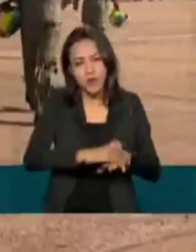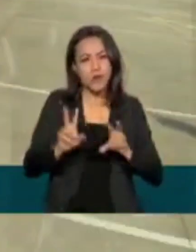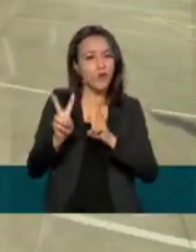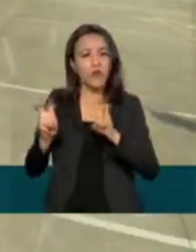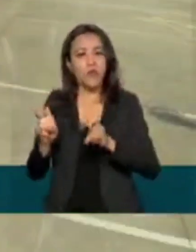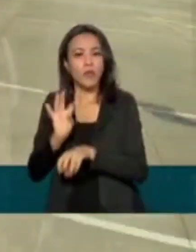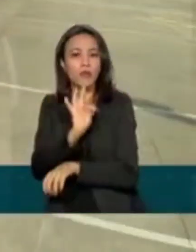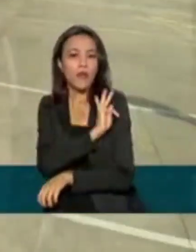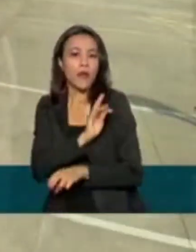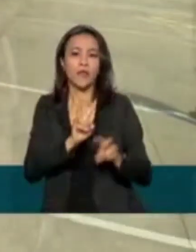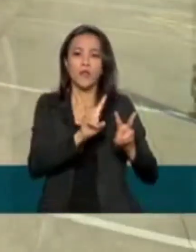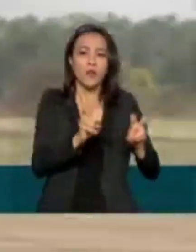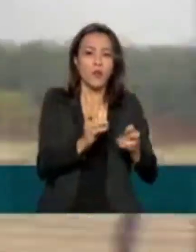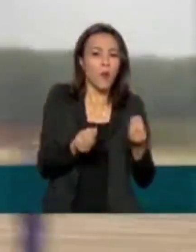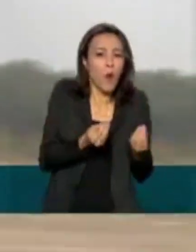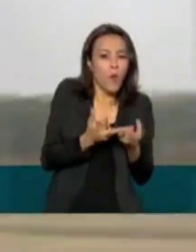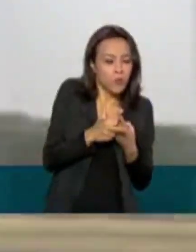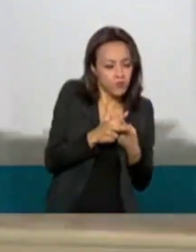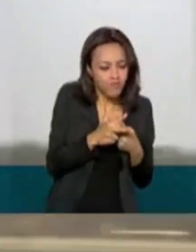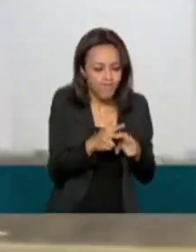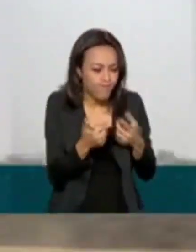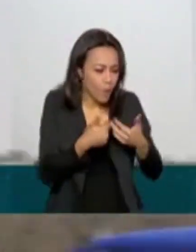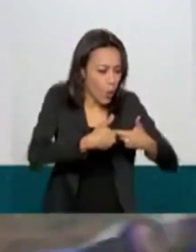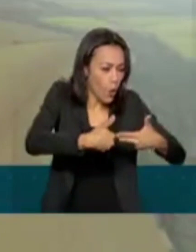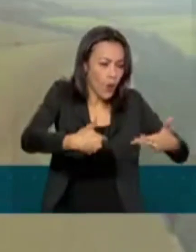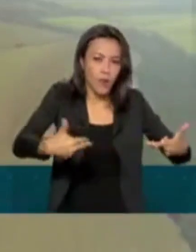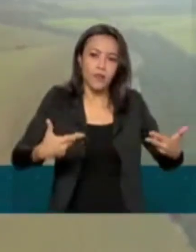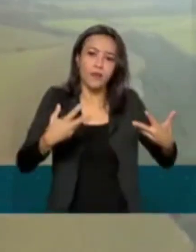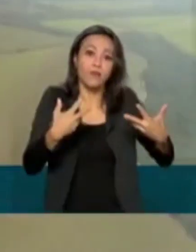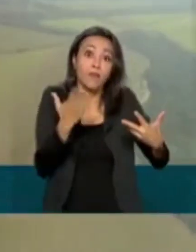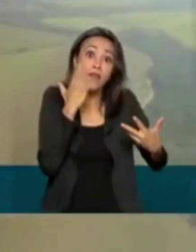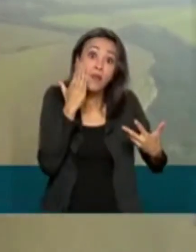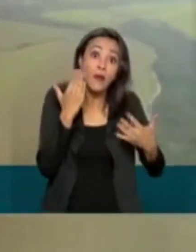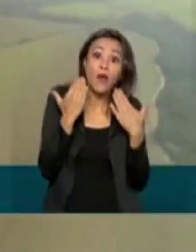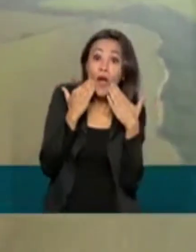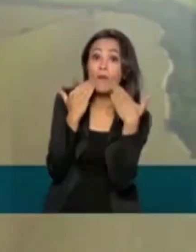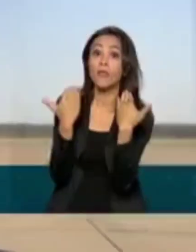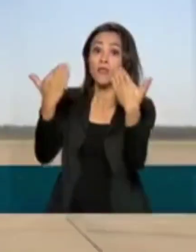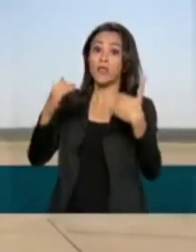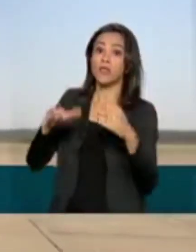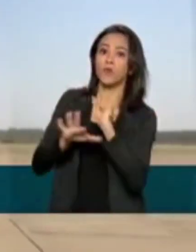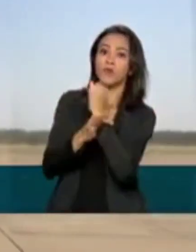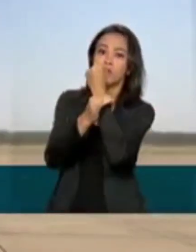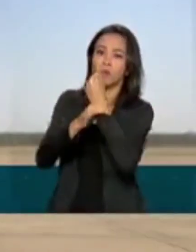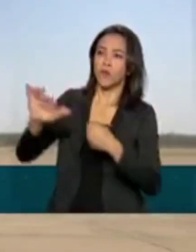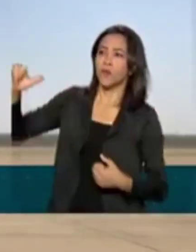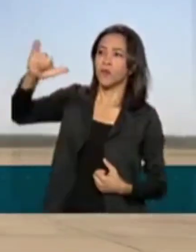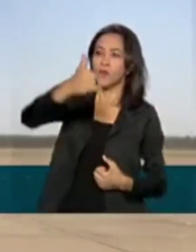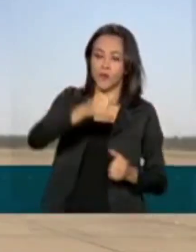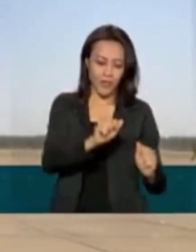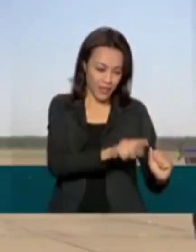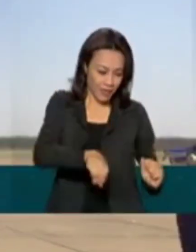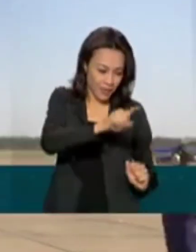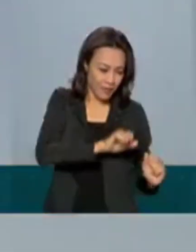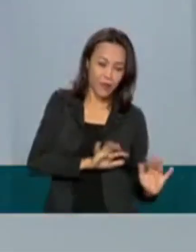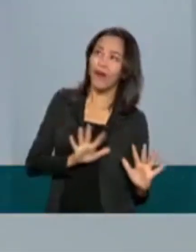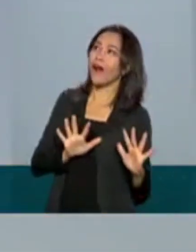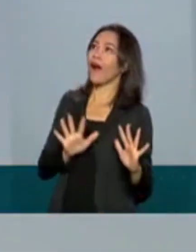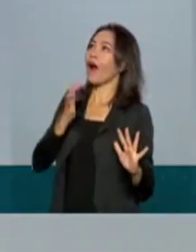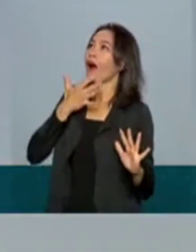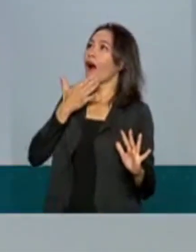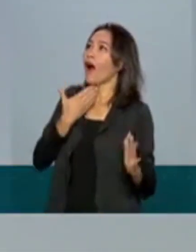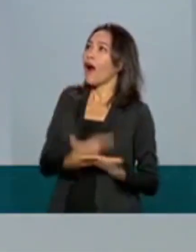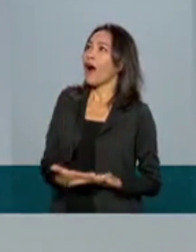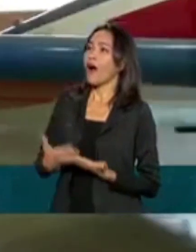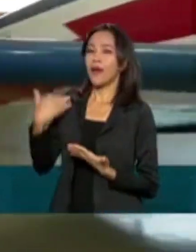técnicas quanto operacionais, para que ele possa de fato desenvolver uma demonstração aérea segura e que encante o público, que é o que nós temos feito ao longo de